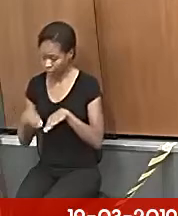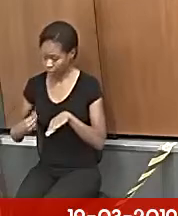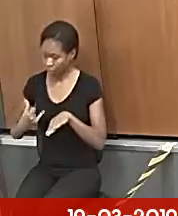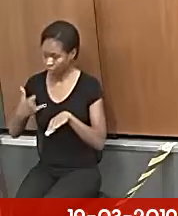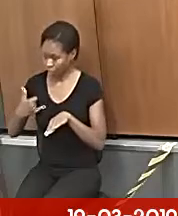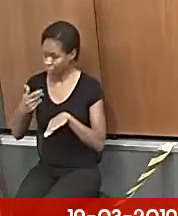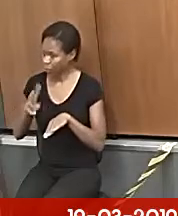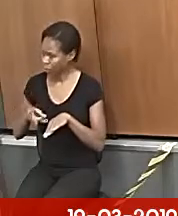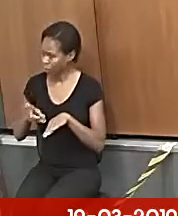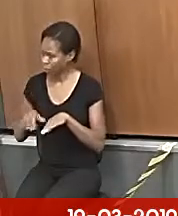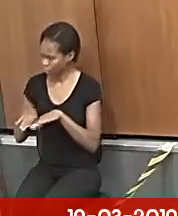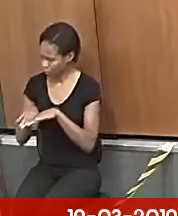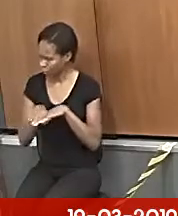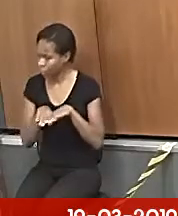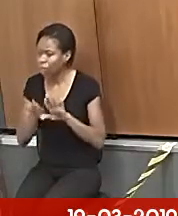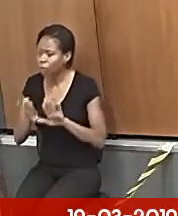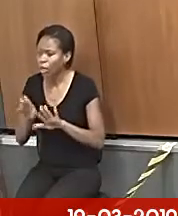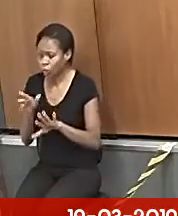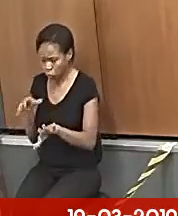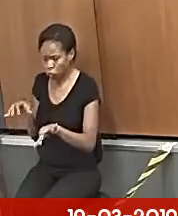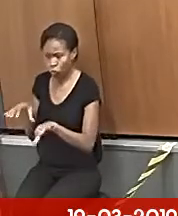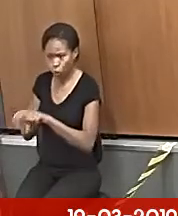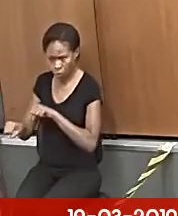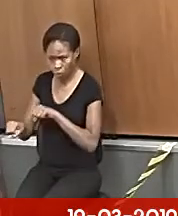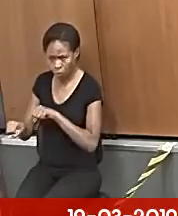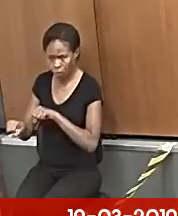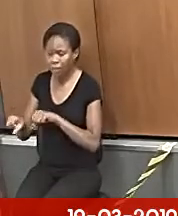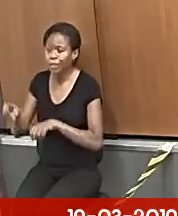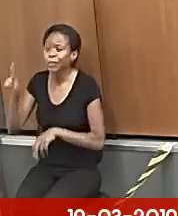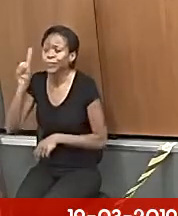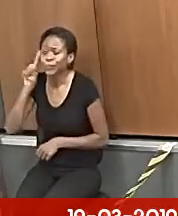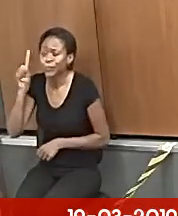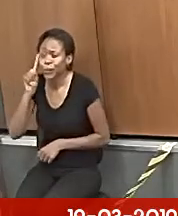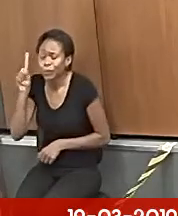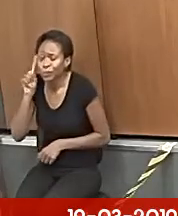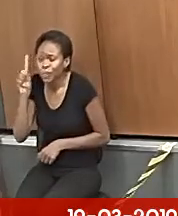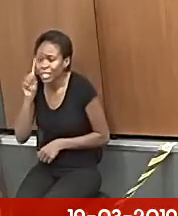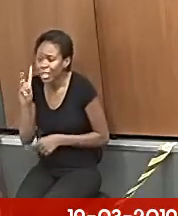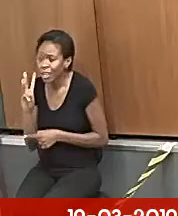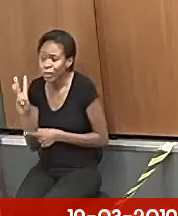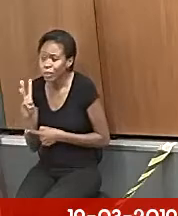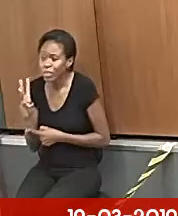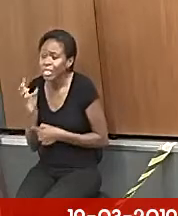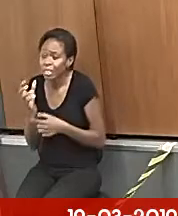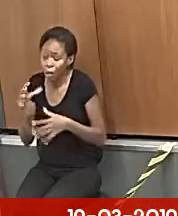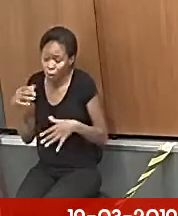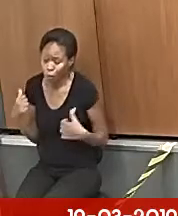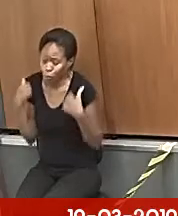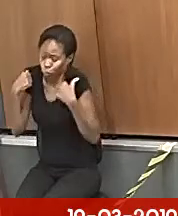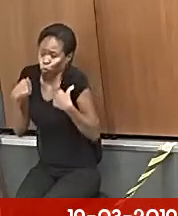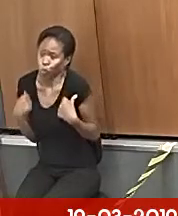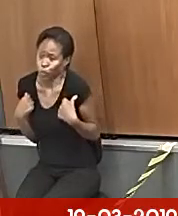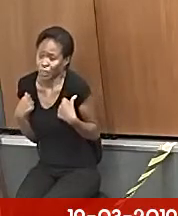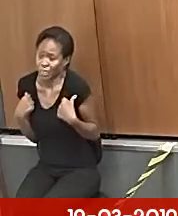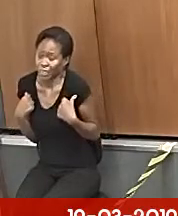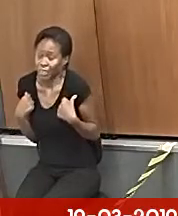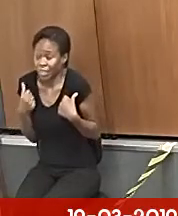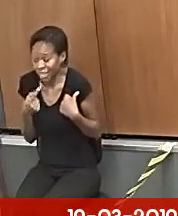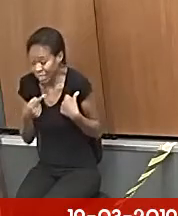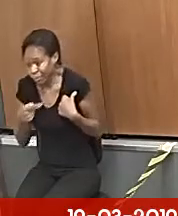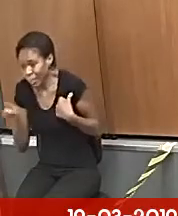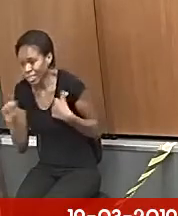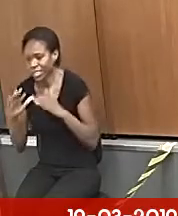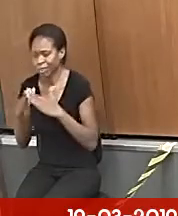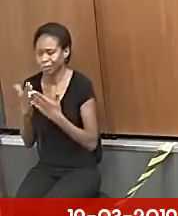que acontece formar o então todo dia eles pegam o chile que a escola ea escola como é que vai entende então o que